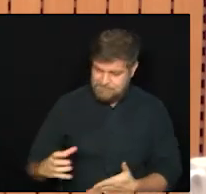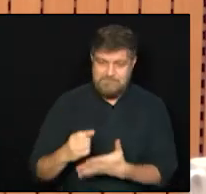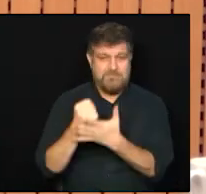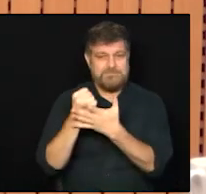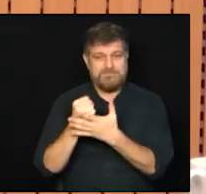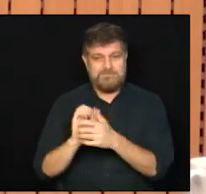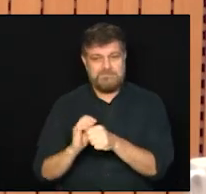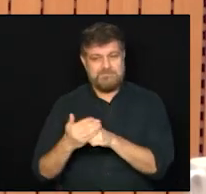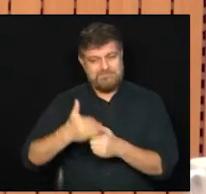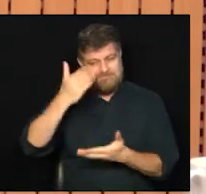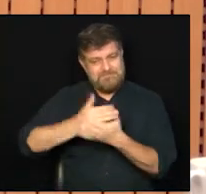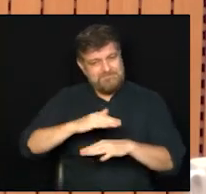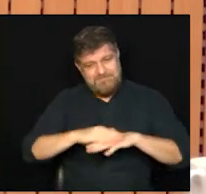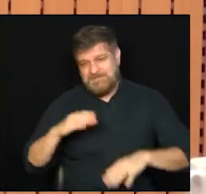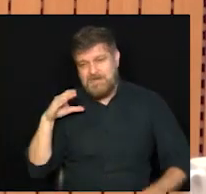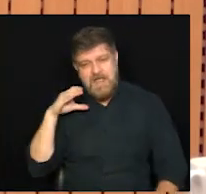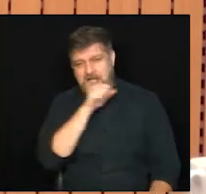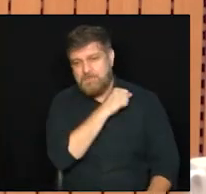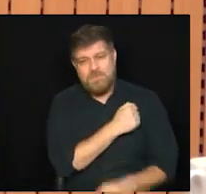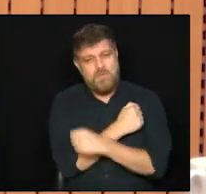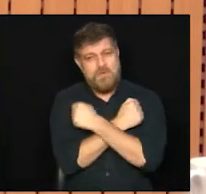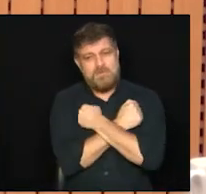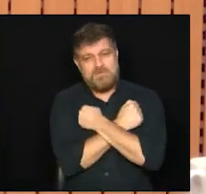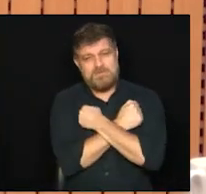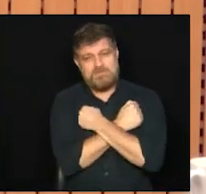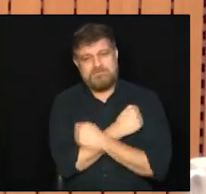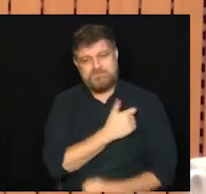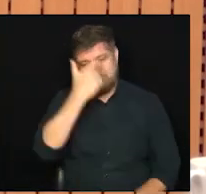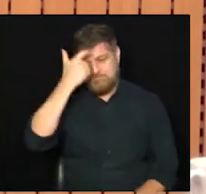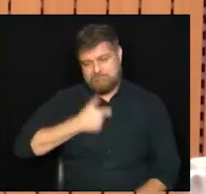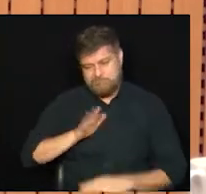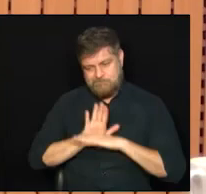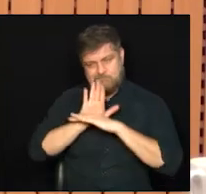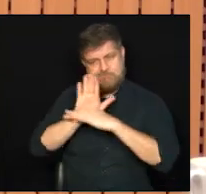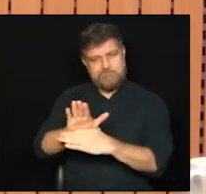dessa pandemia logo, logo. Um abraço, contem conosco.